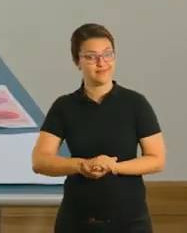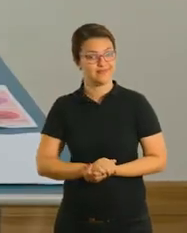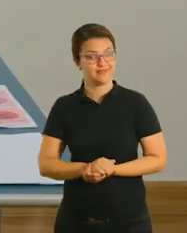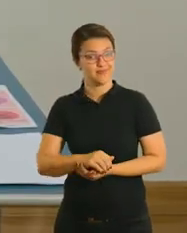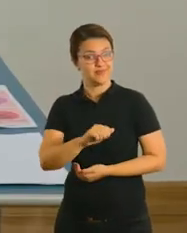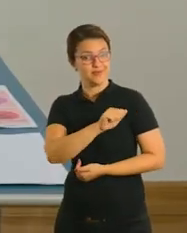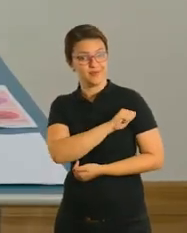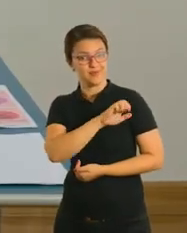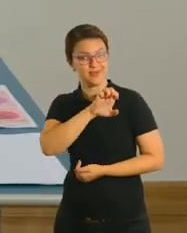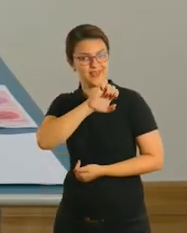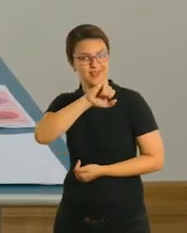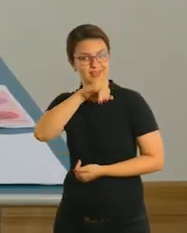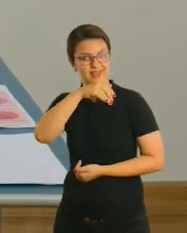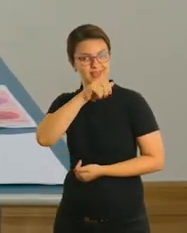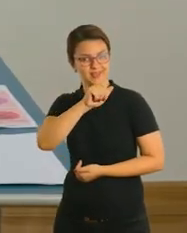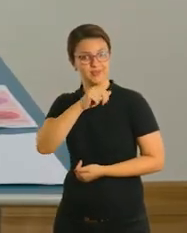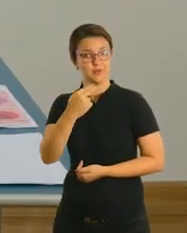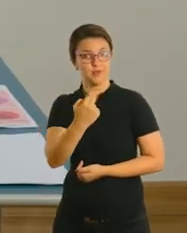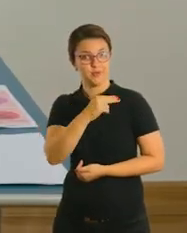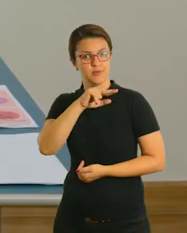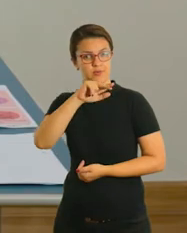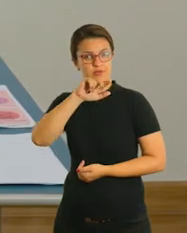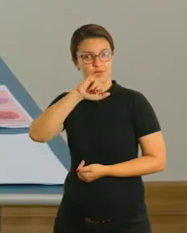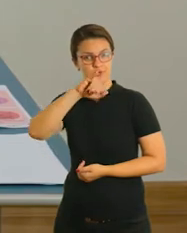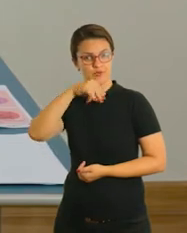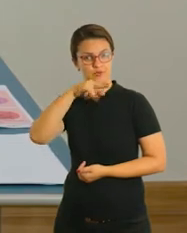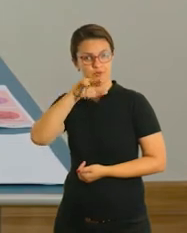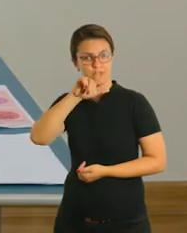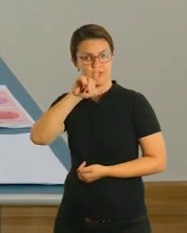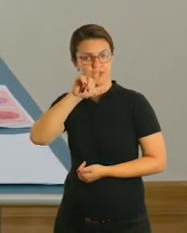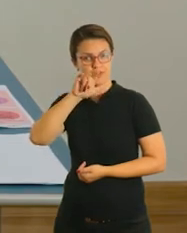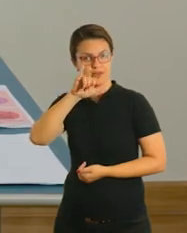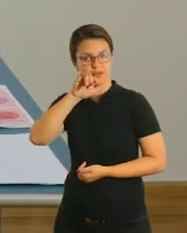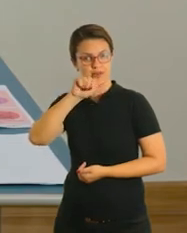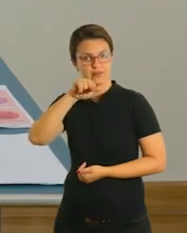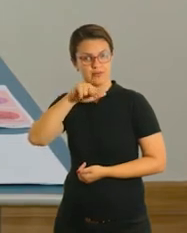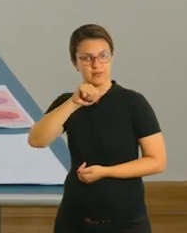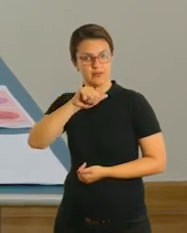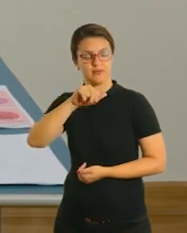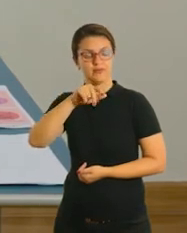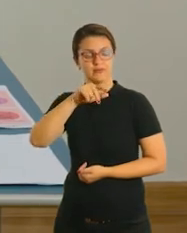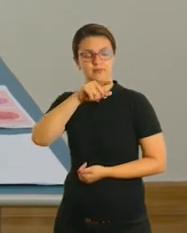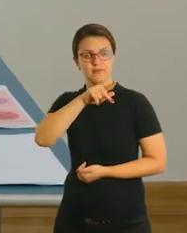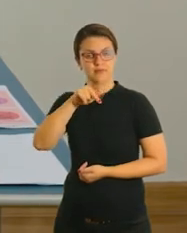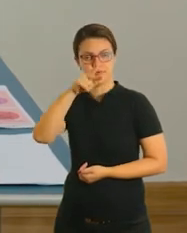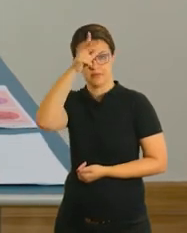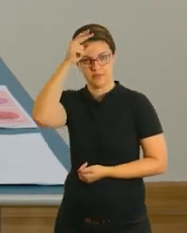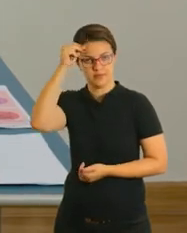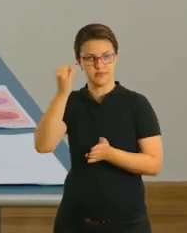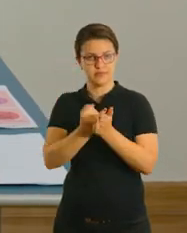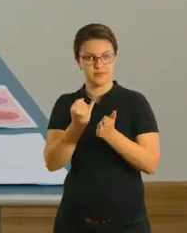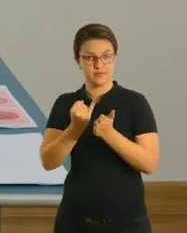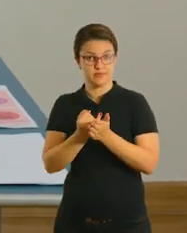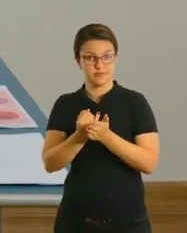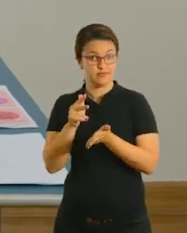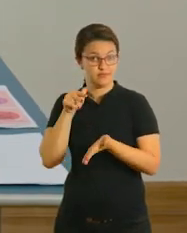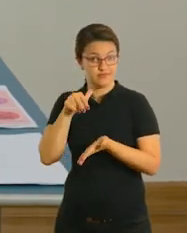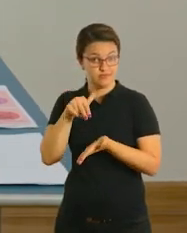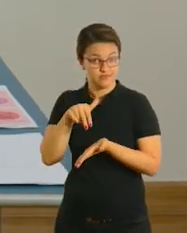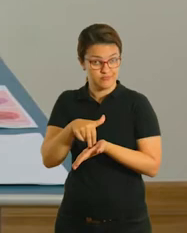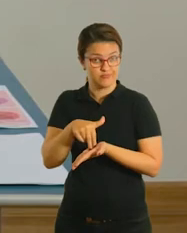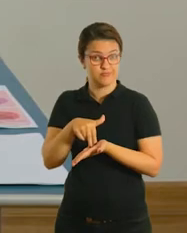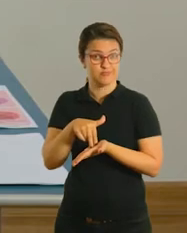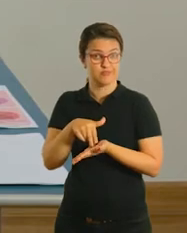meus queridos alunos da EJA. Sou a professora Juliana, da Rede Municipal de Itapevi, e estou de volta trazendo